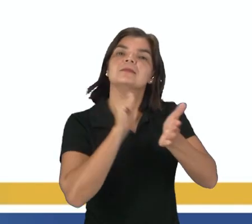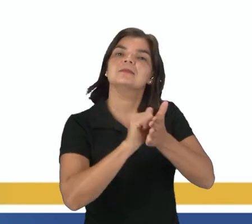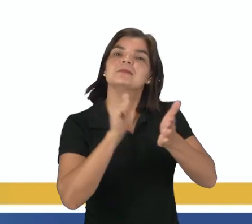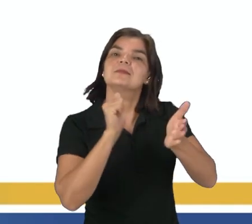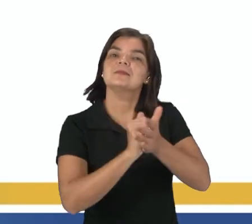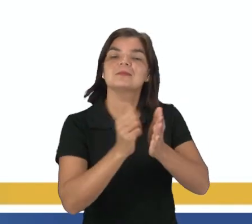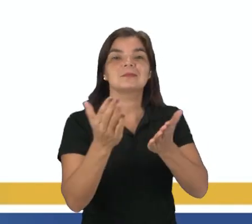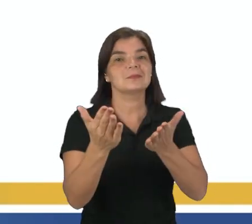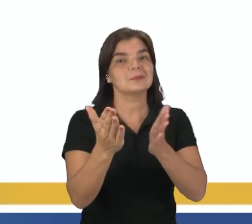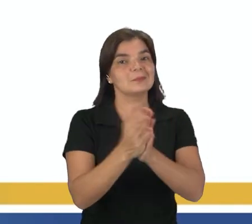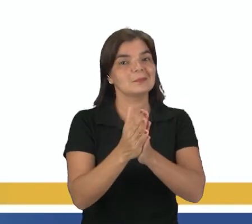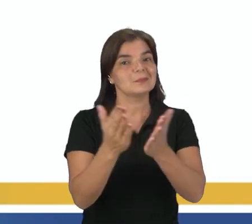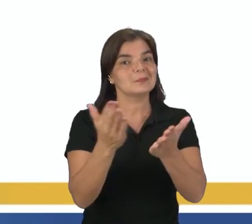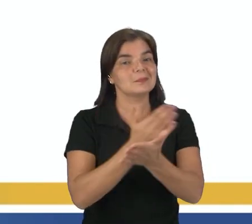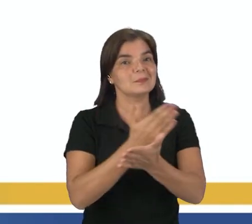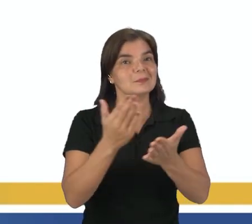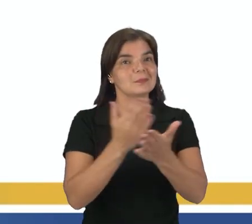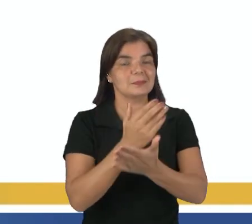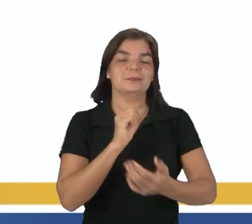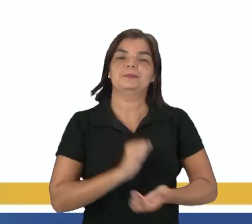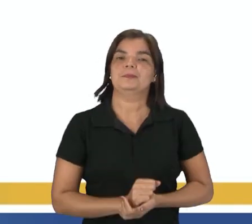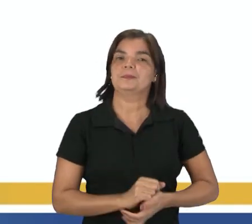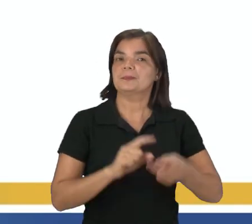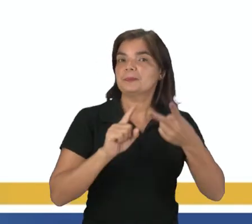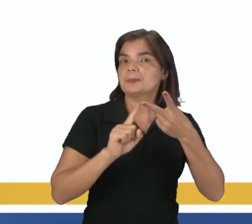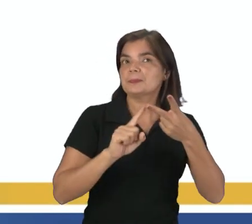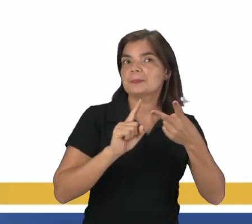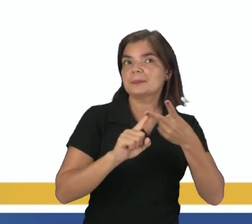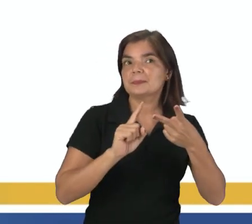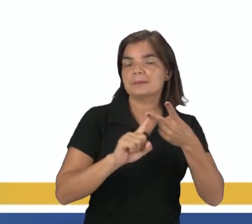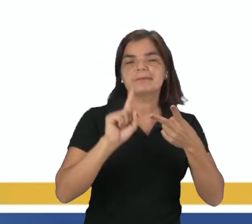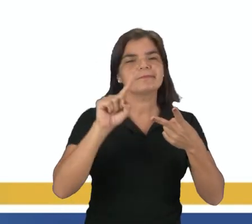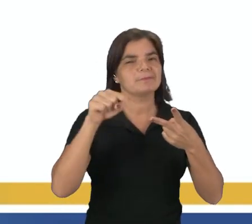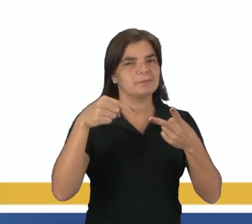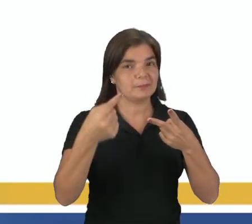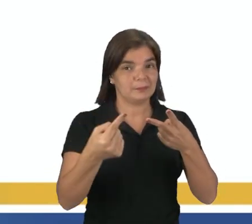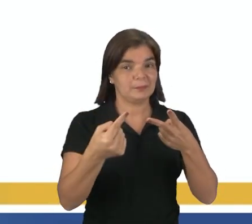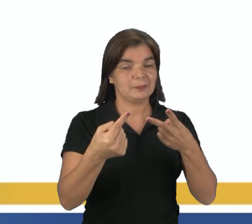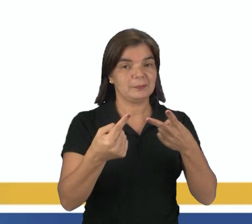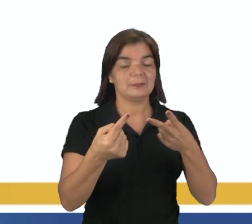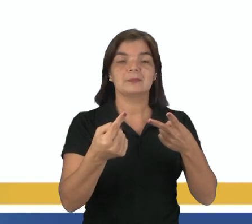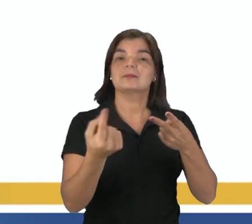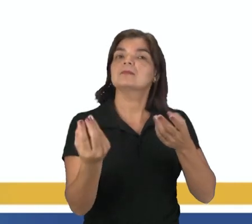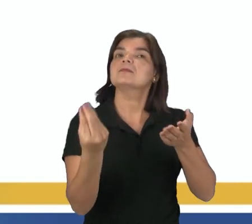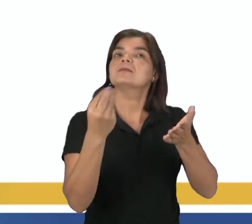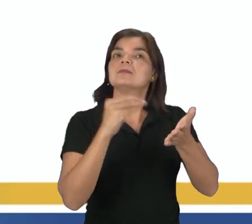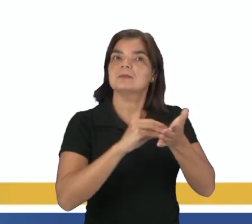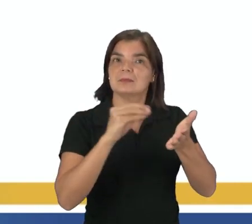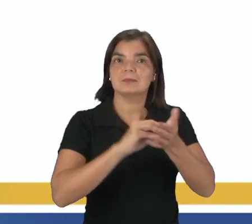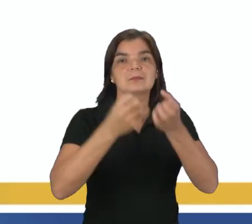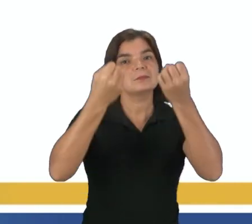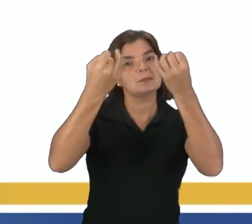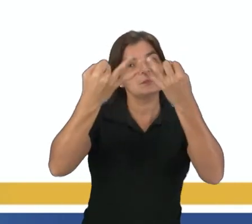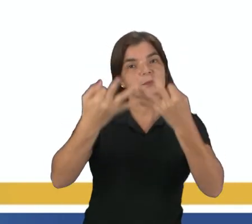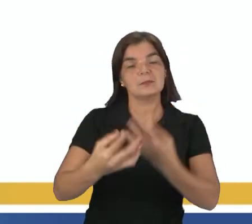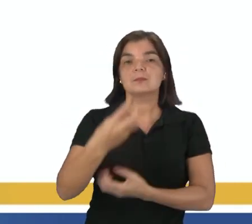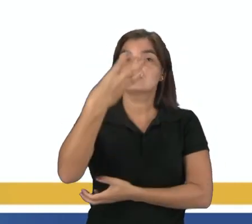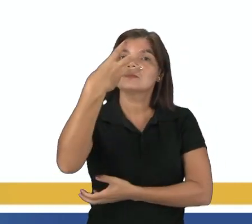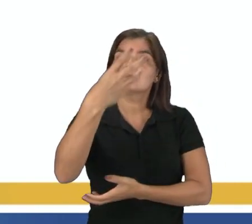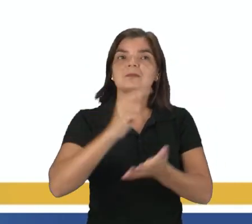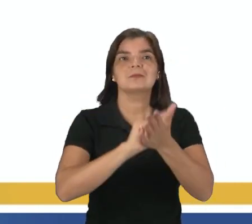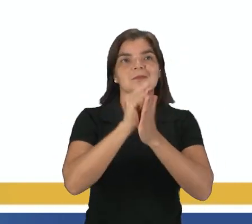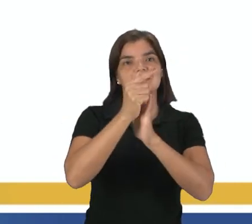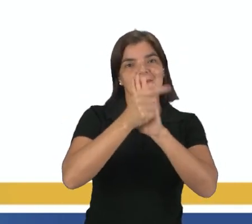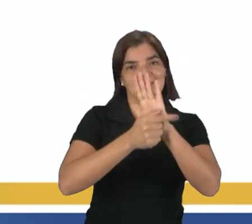fotográfico e anotar em seu caderno. Você vai, então, depois que fizer isso, citar e descrever, no